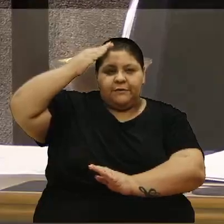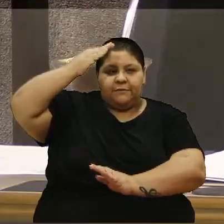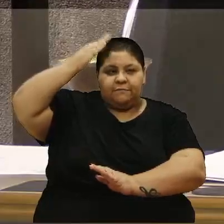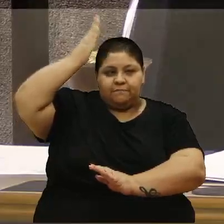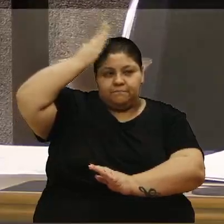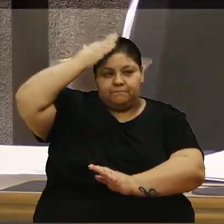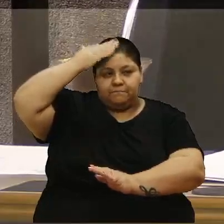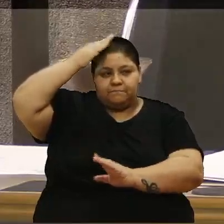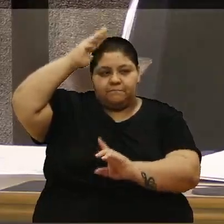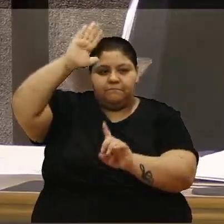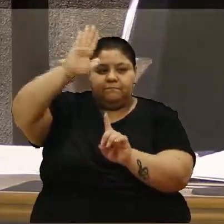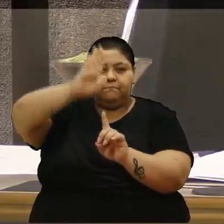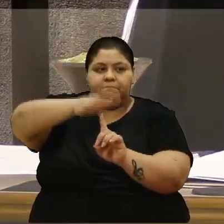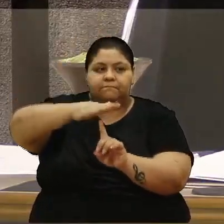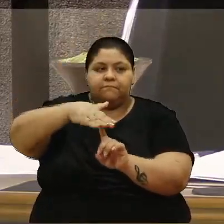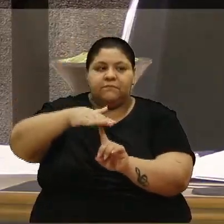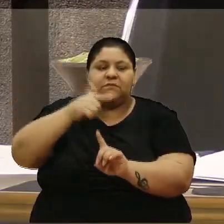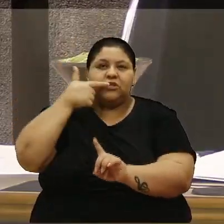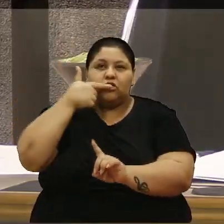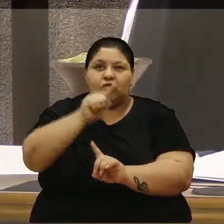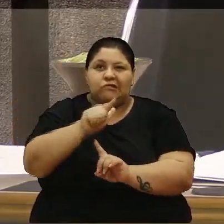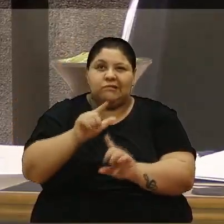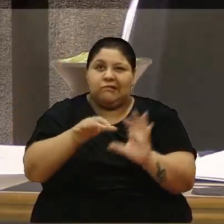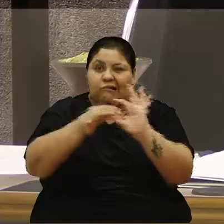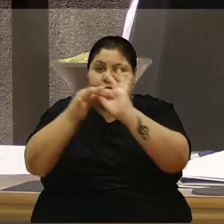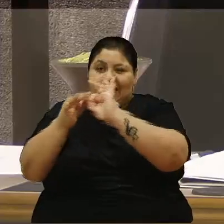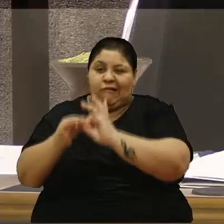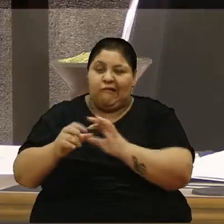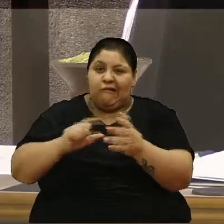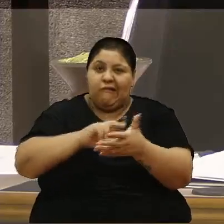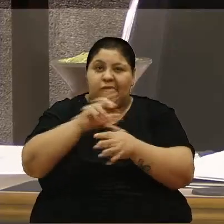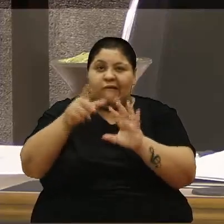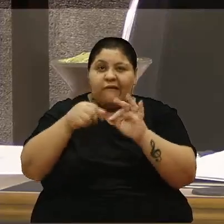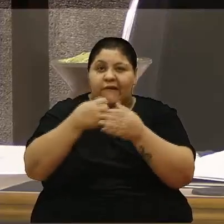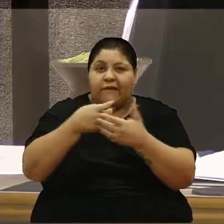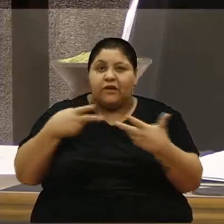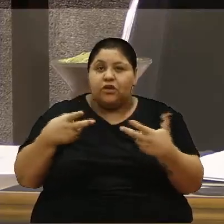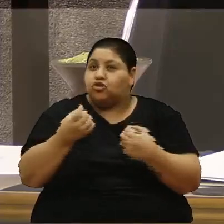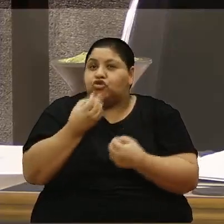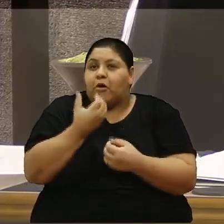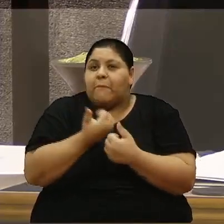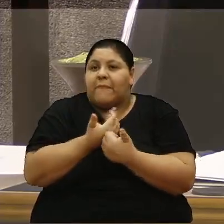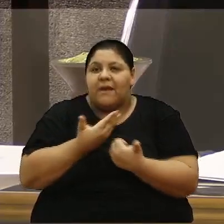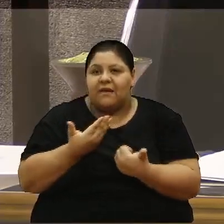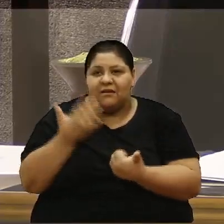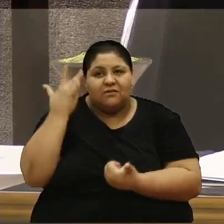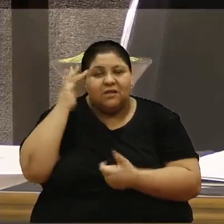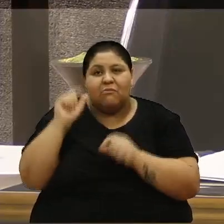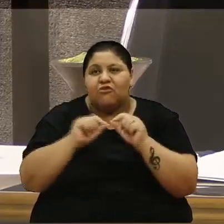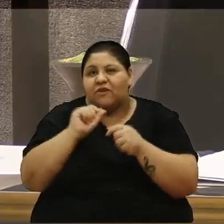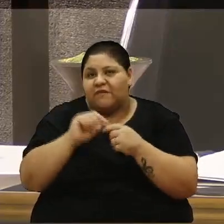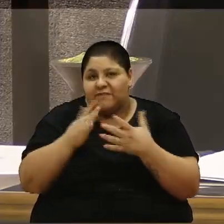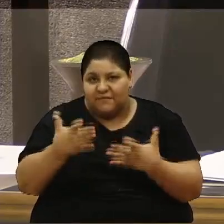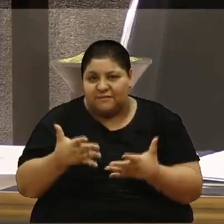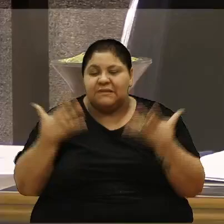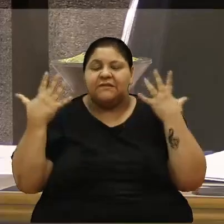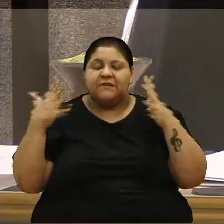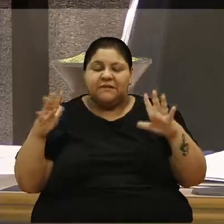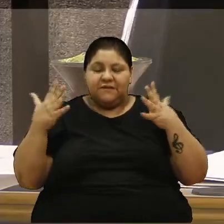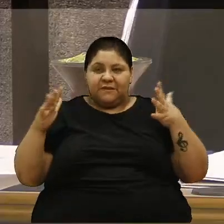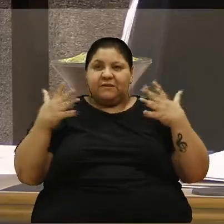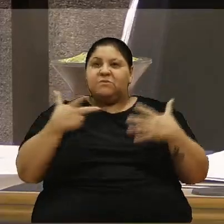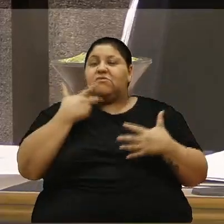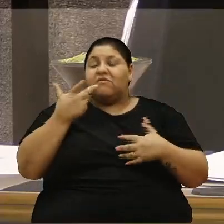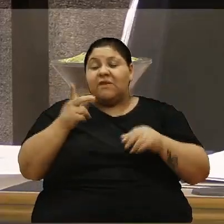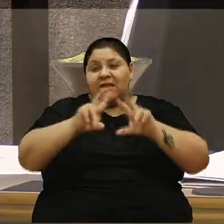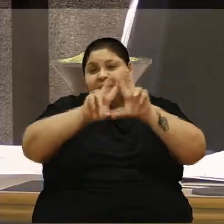consegue colocar isso numa liga para vários materiais. Então, é algo que faz só bem, né? Porque a gente não sabe o que fazer com isso. Então, parabéns por ter trazido